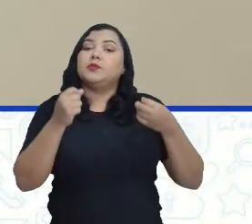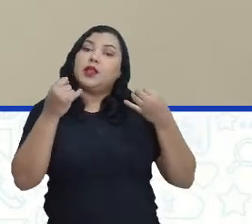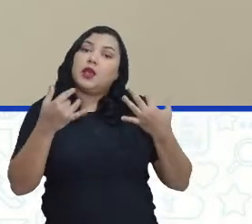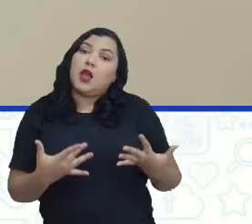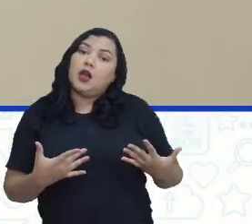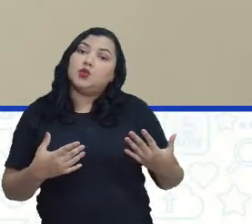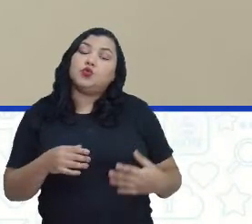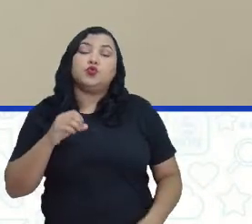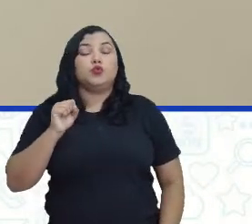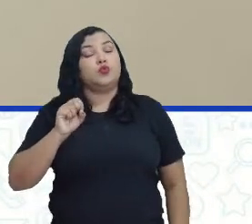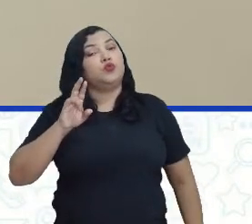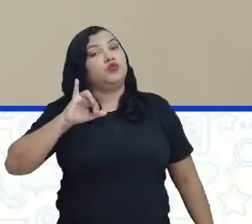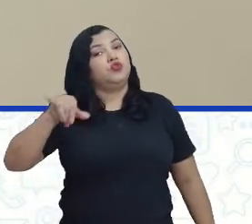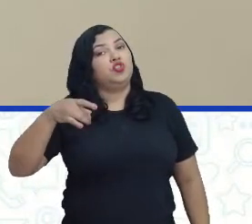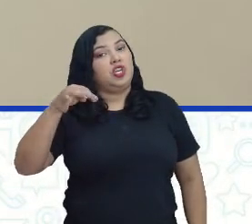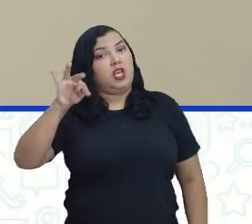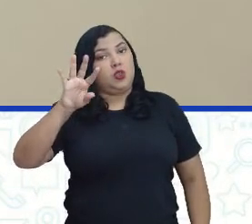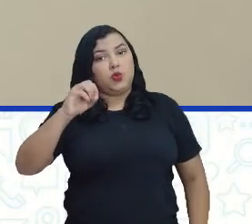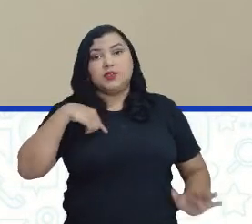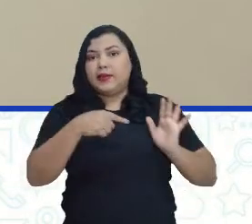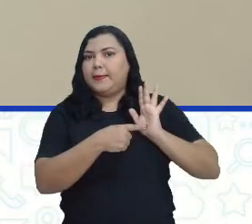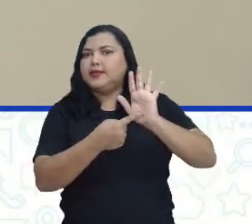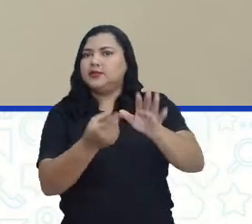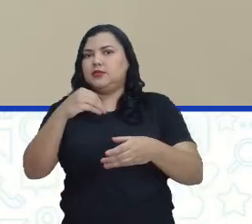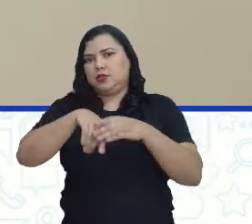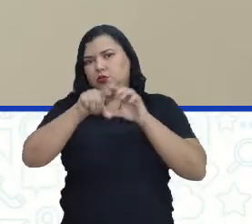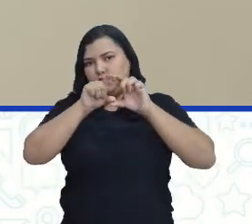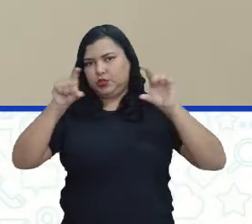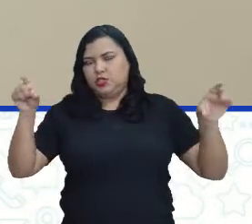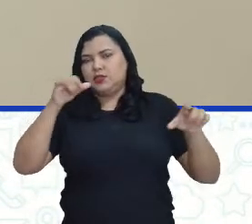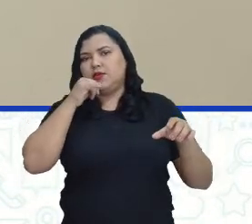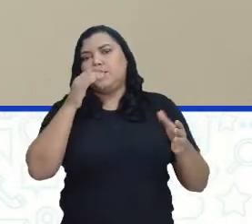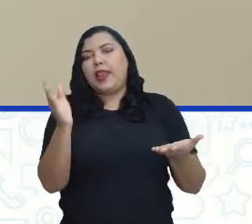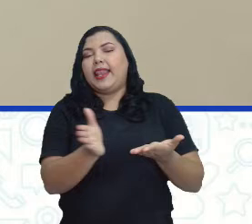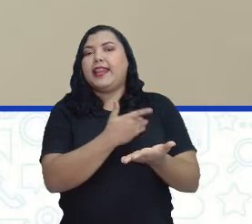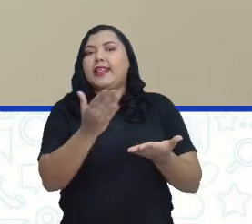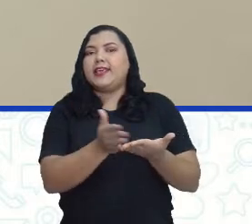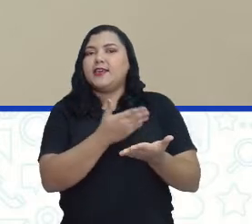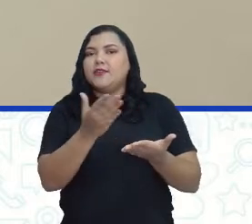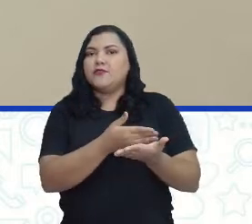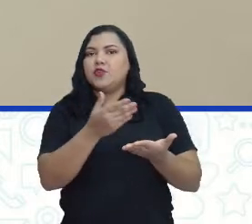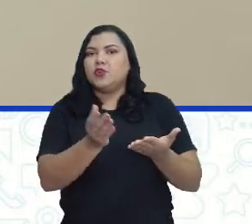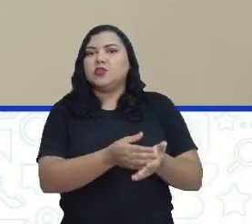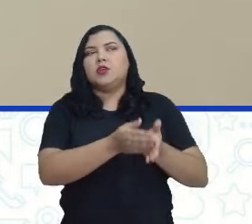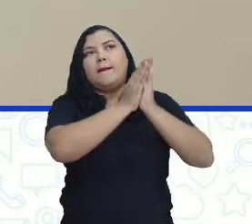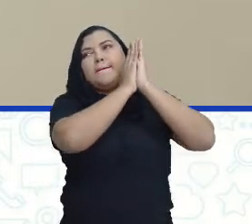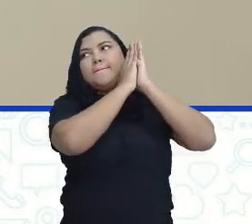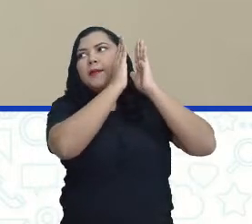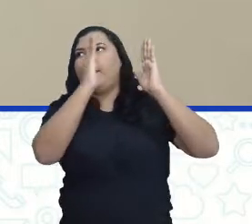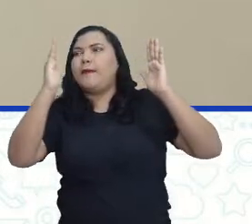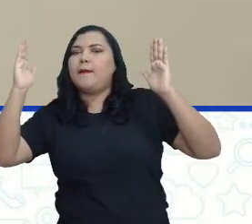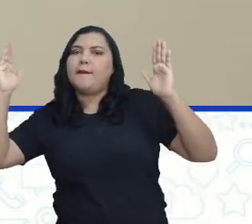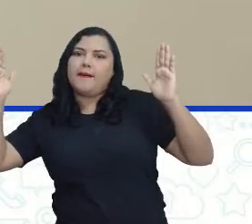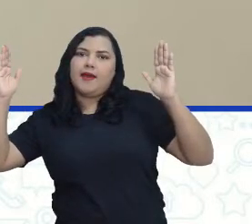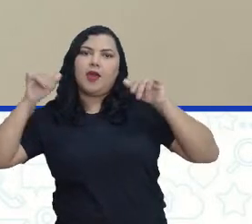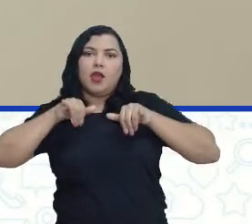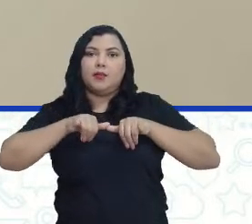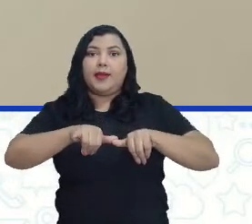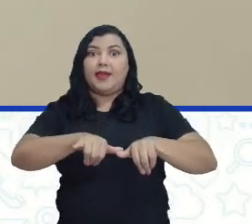que são explícitos, tá? Então, ó, livros ganham as prateleiras dos